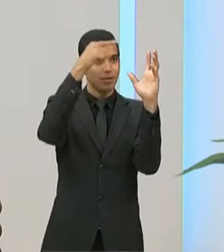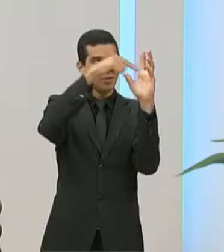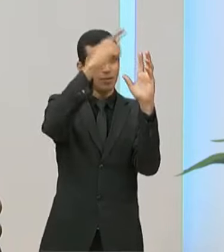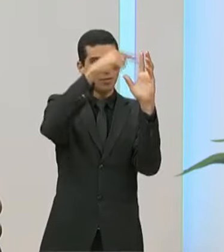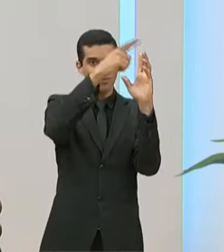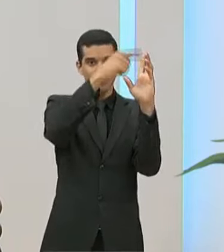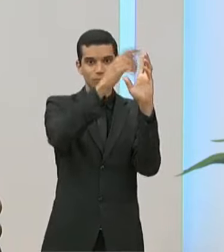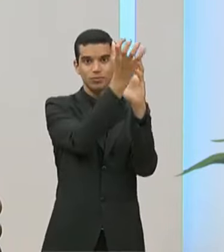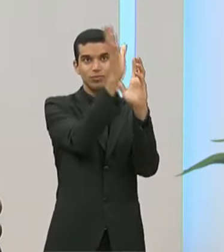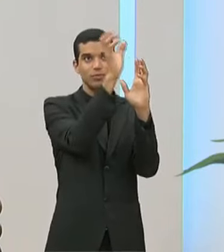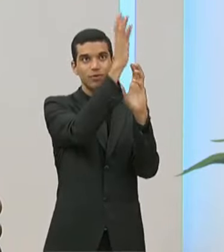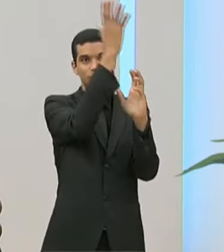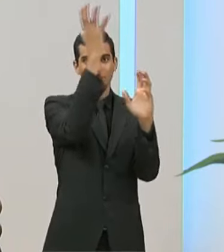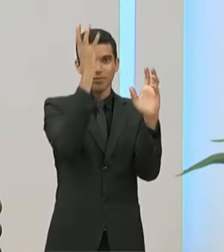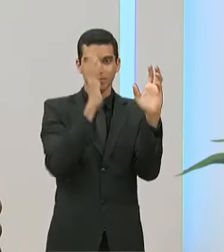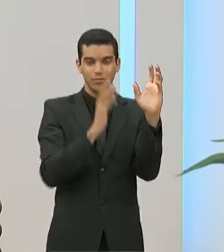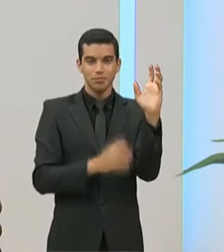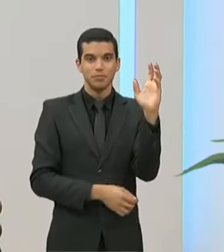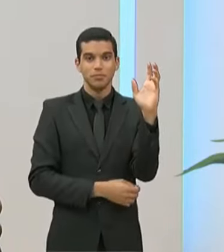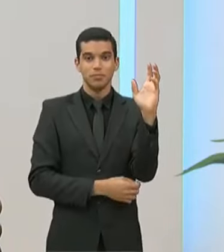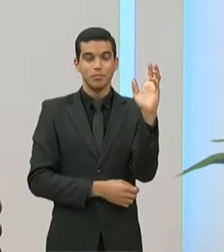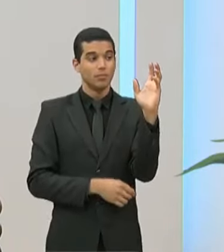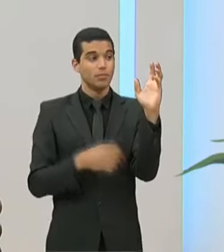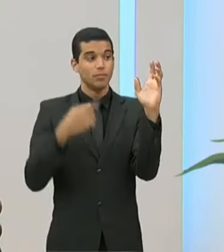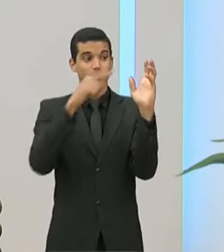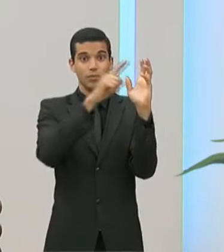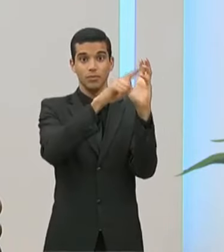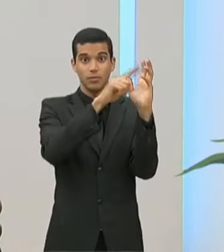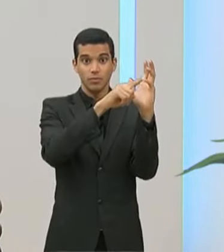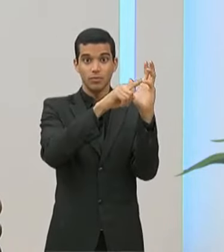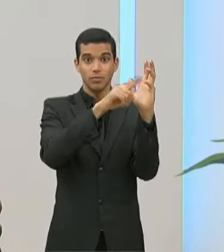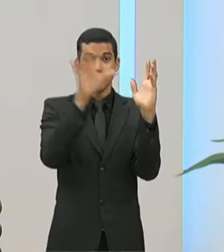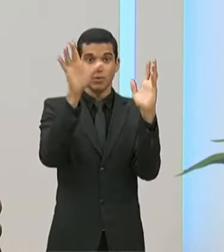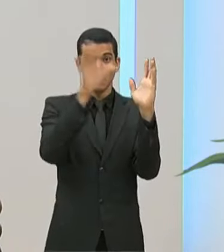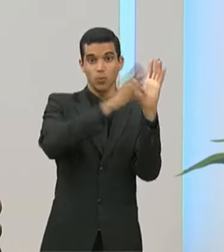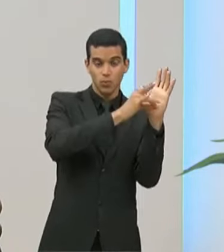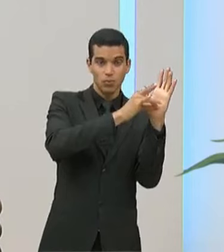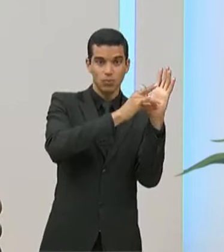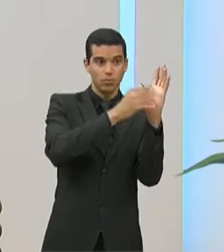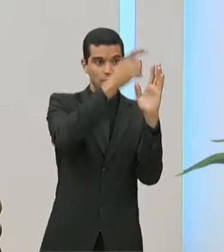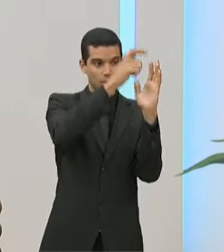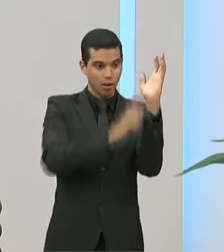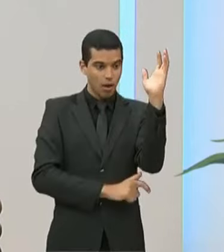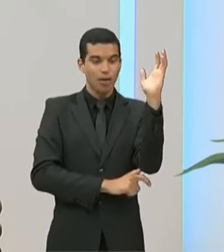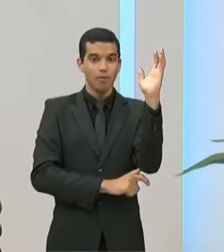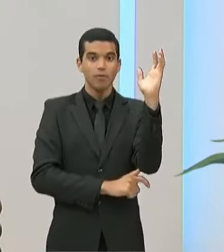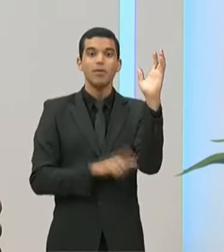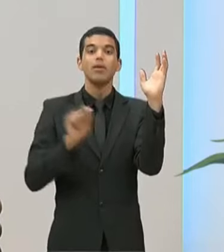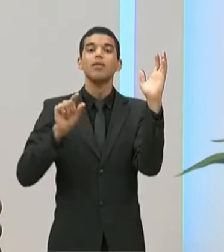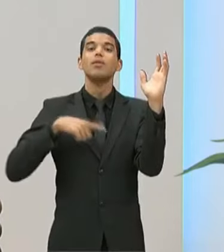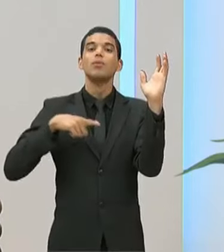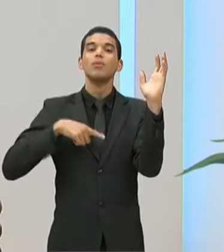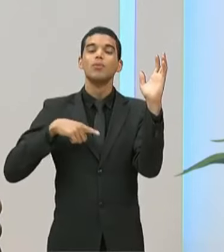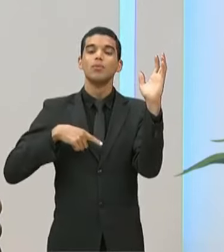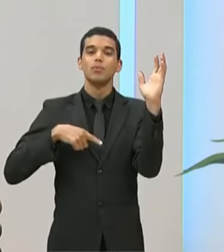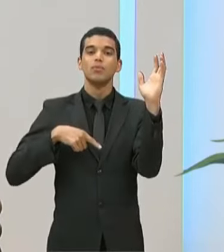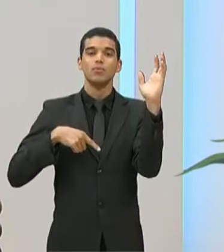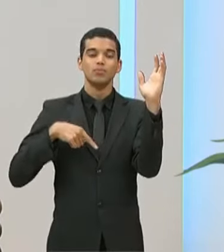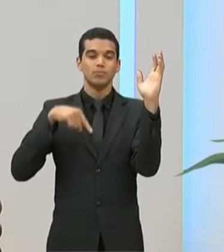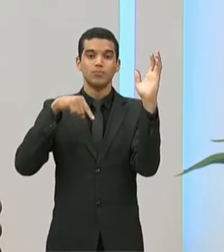varas. E quando a vara está ligada à videira, ela recebe toda a